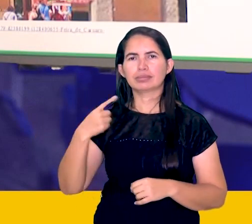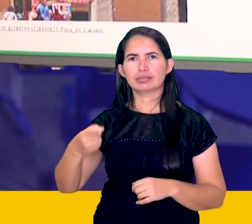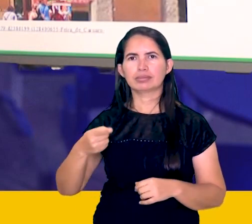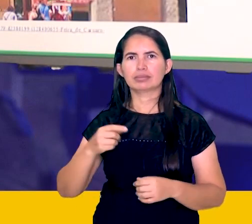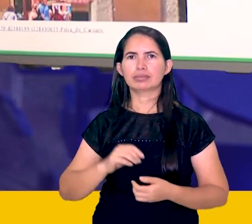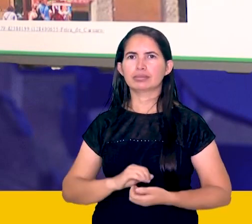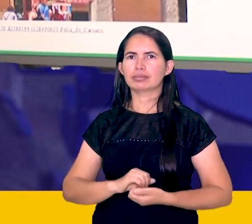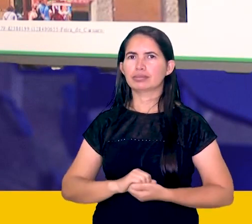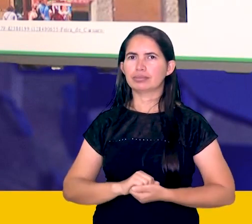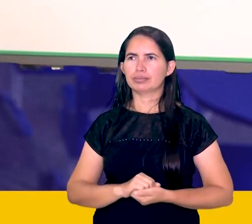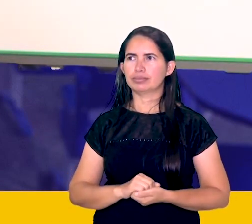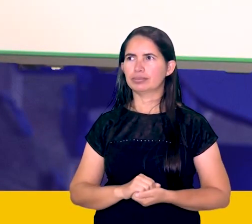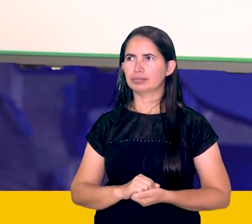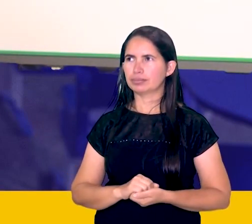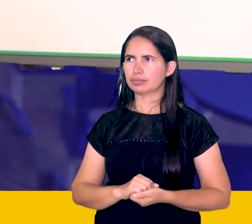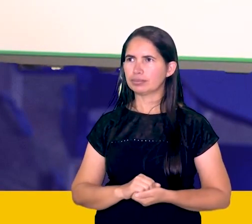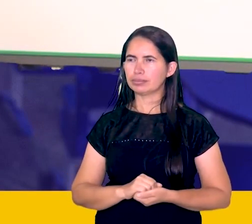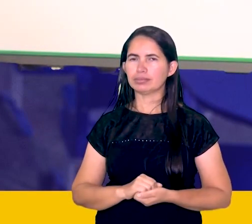slide.